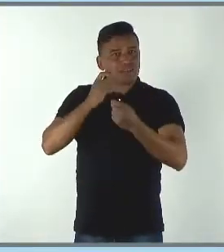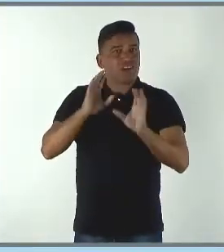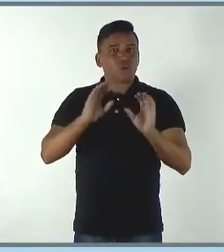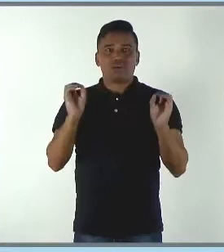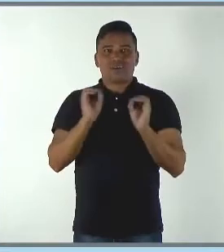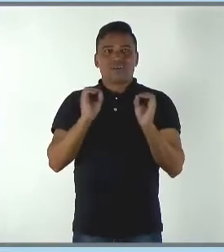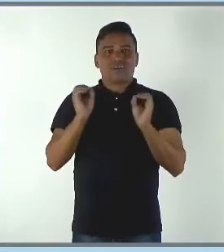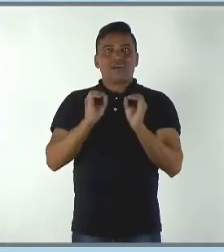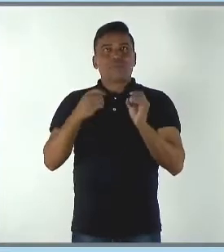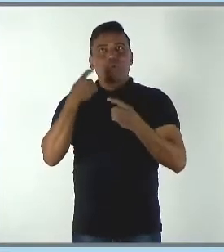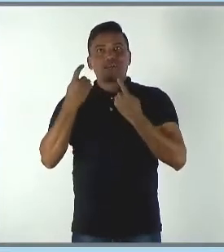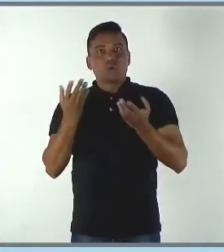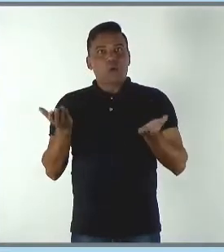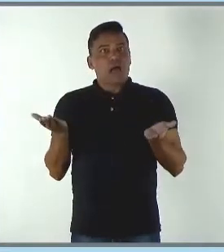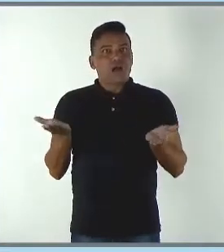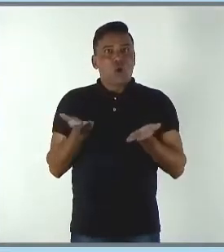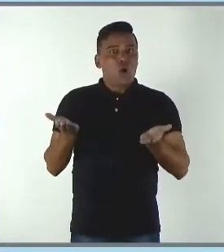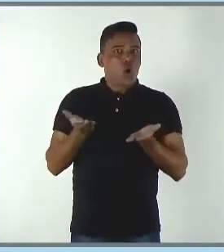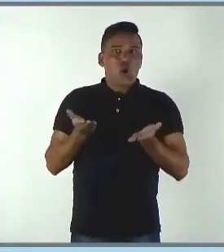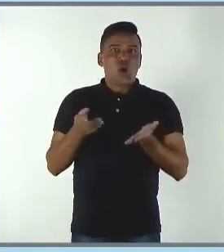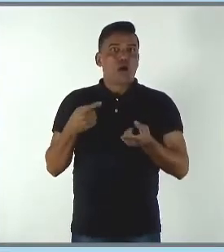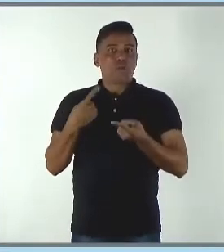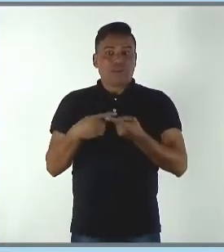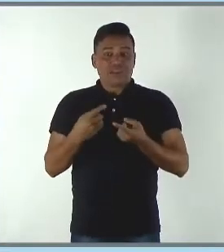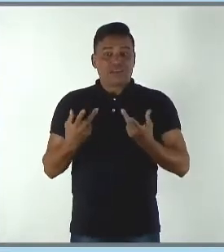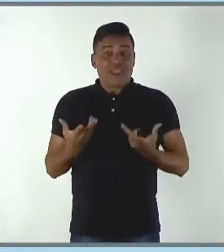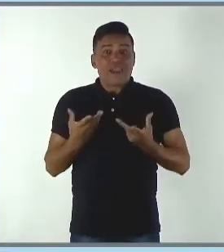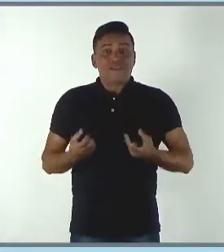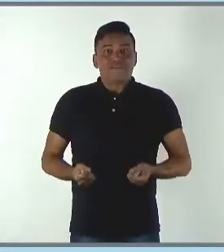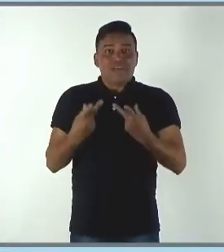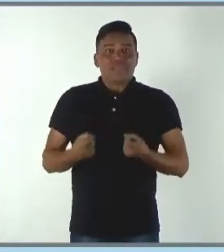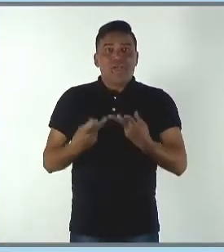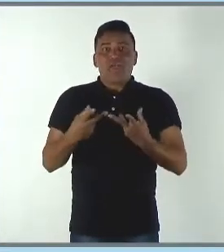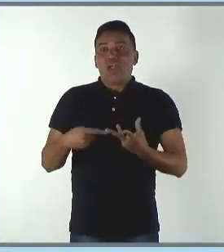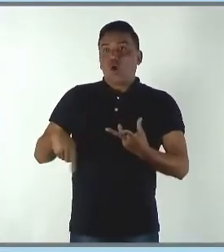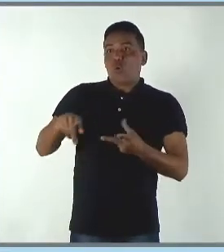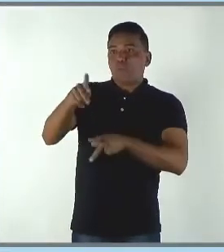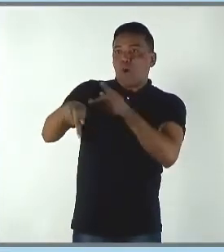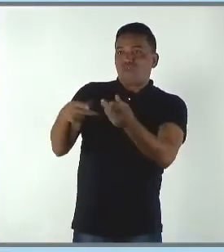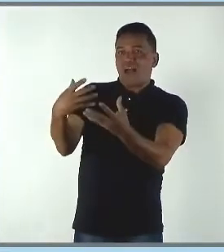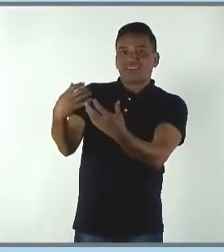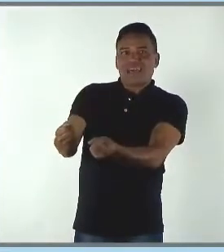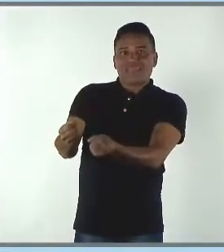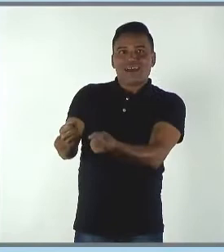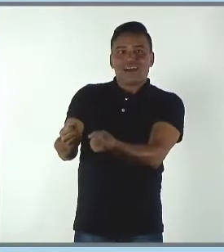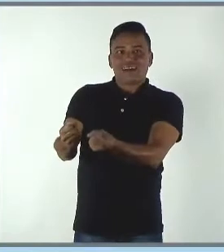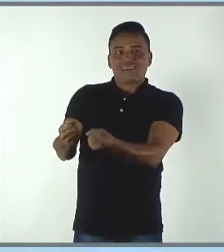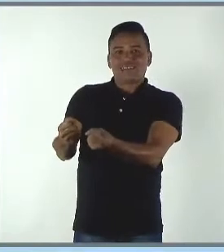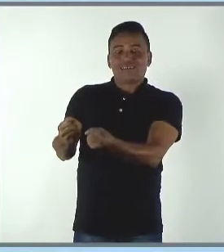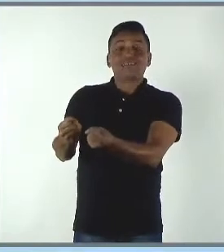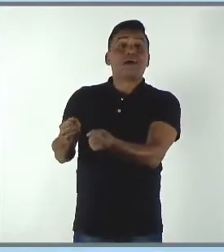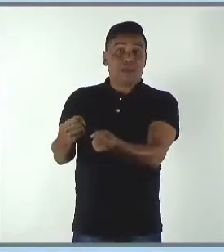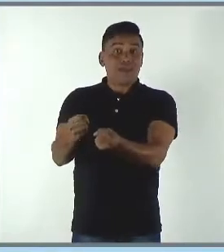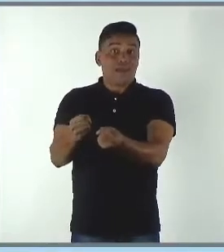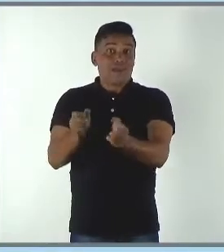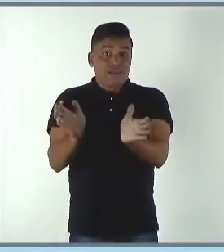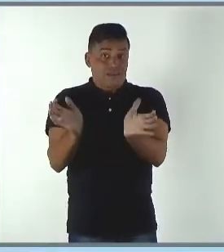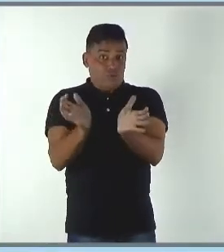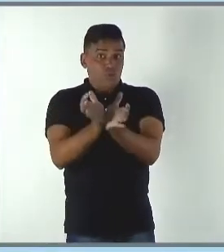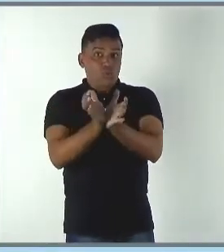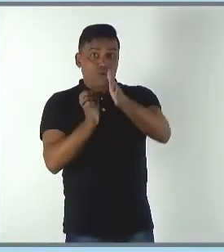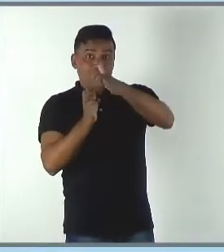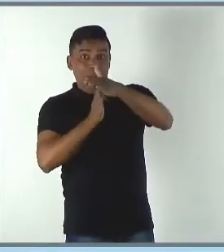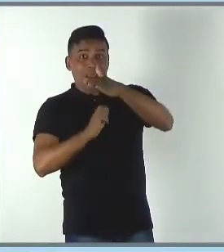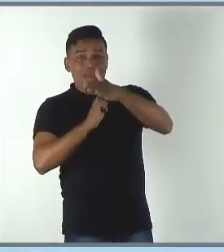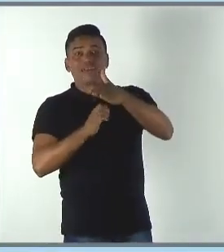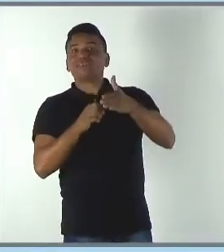determinado momento, por uma razão de mercado, por uma razão de aceitação do tema pelo público, mas é uma editora